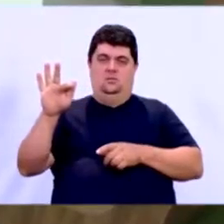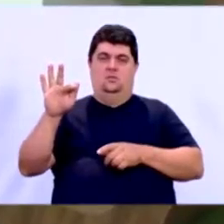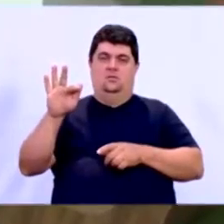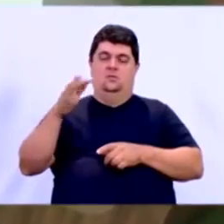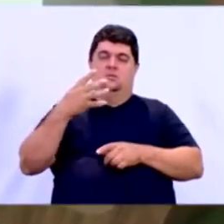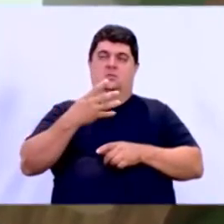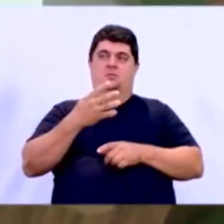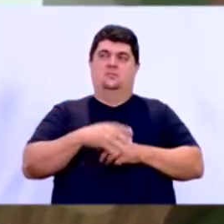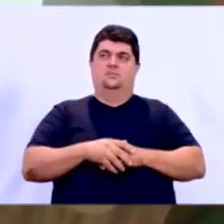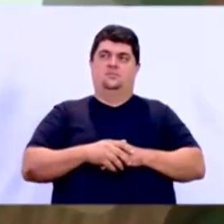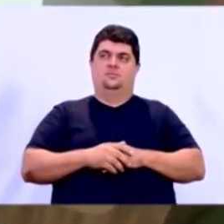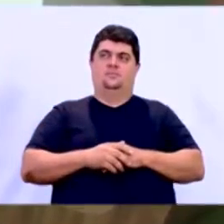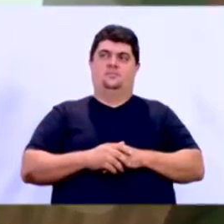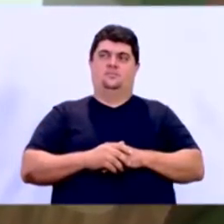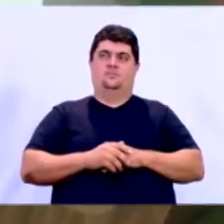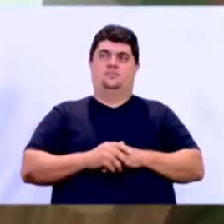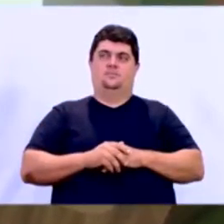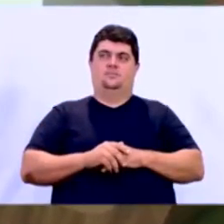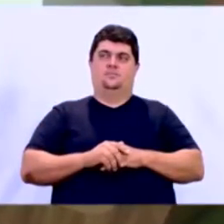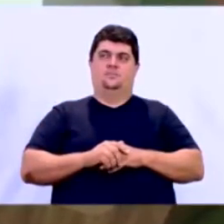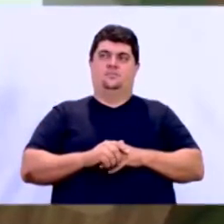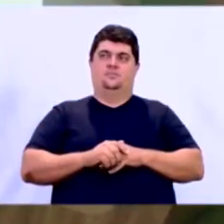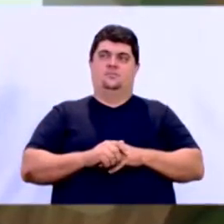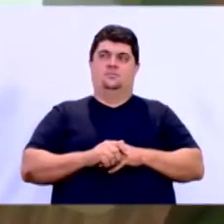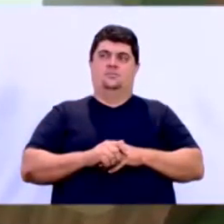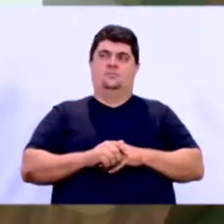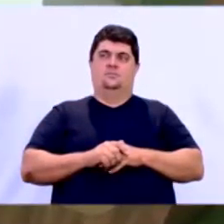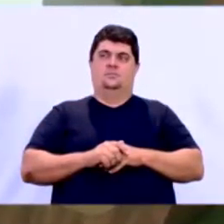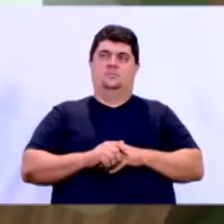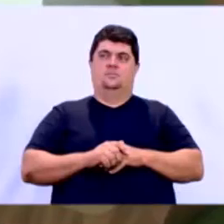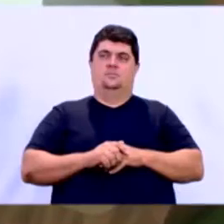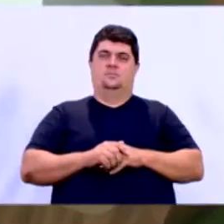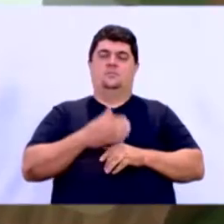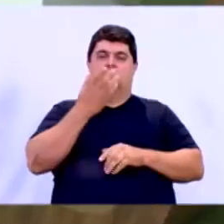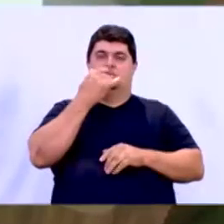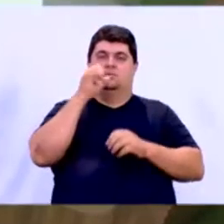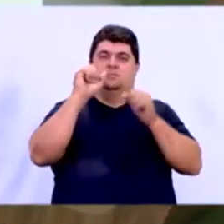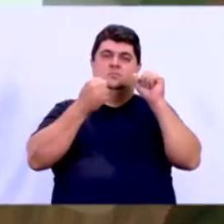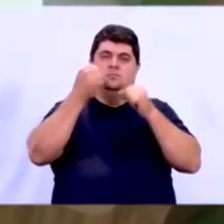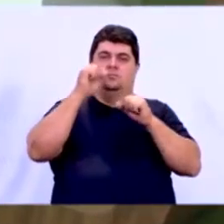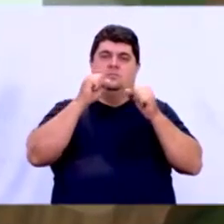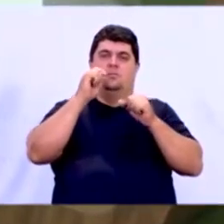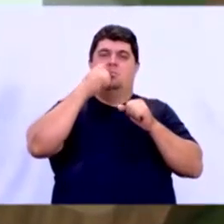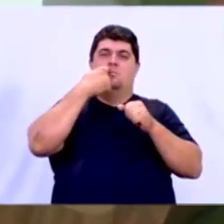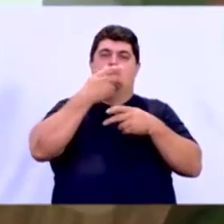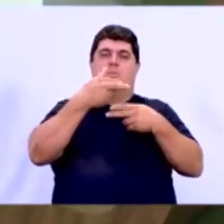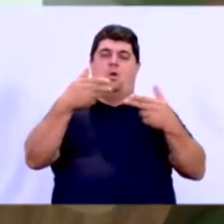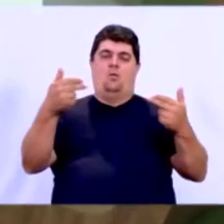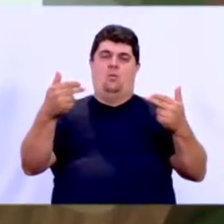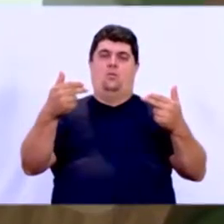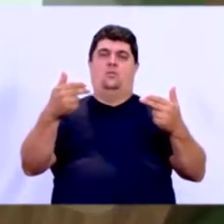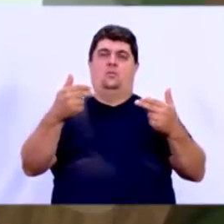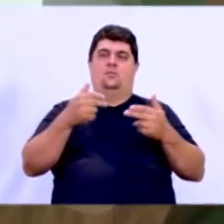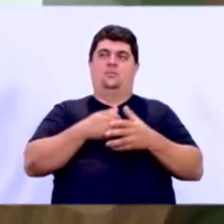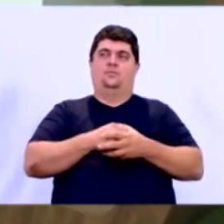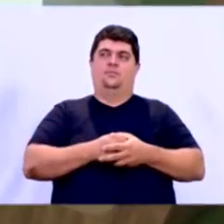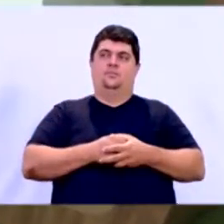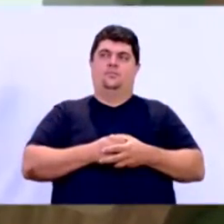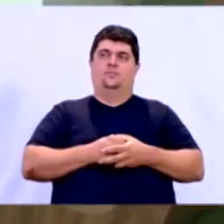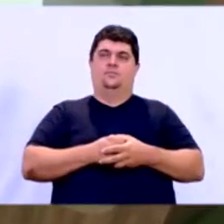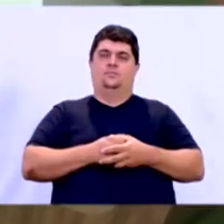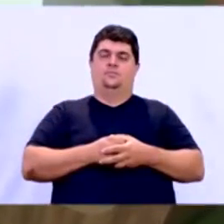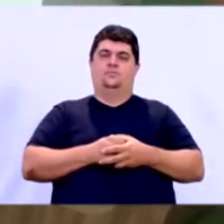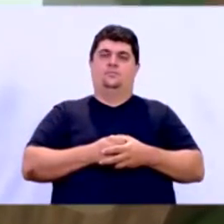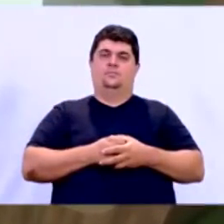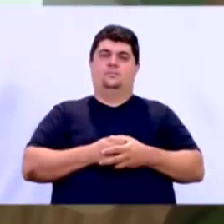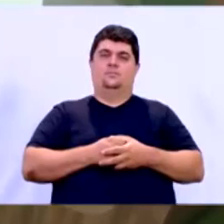4, deixa eu localizar aqui, que o negócio deles é alimentos industriais, uma panificadora, adquirir